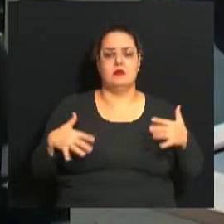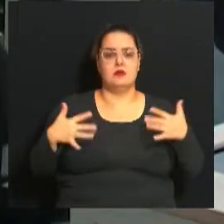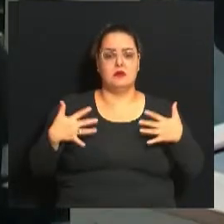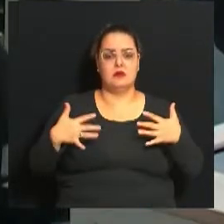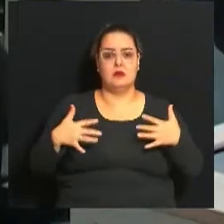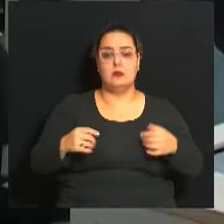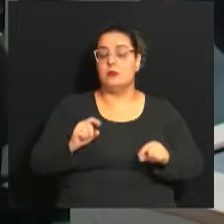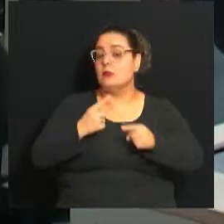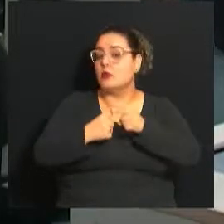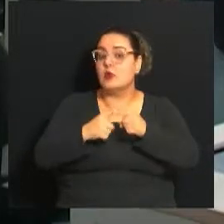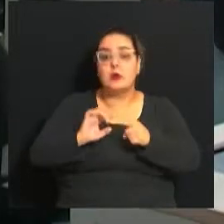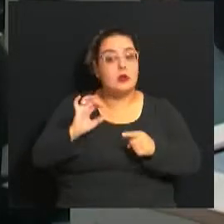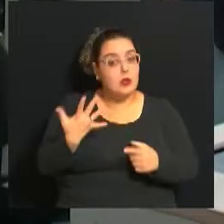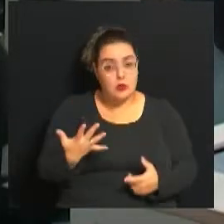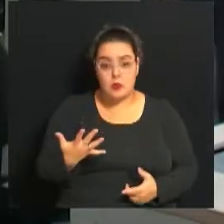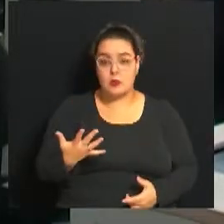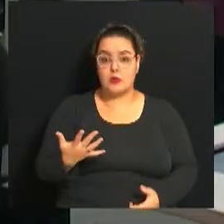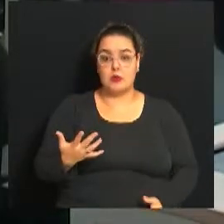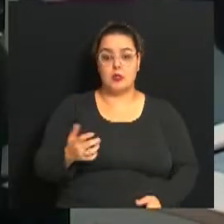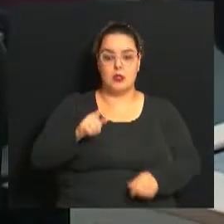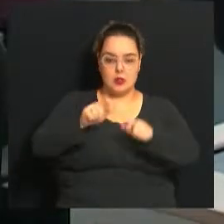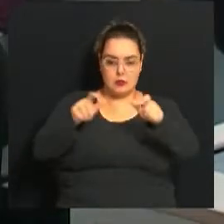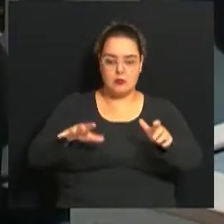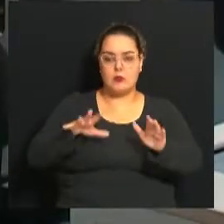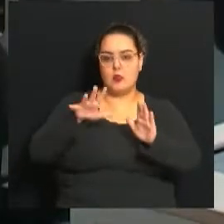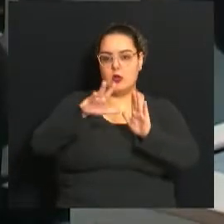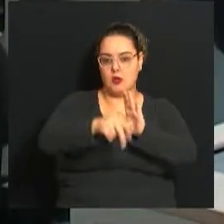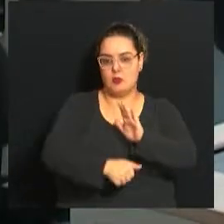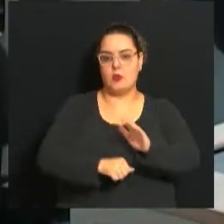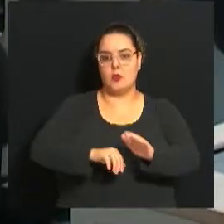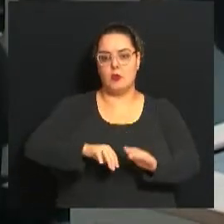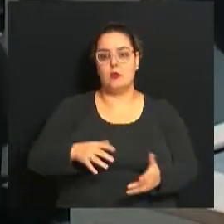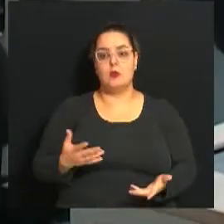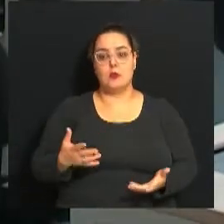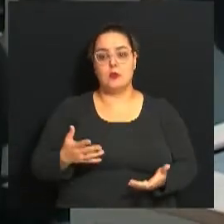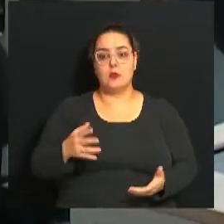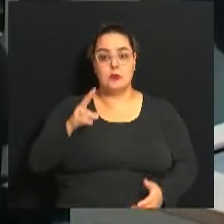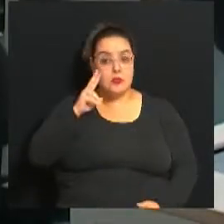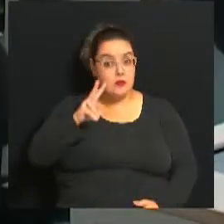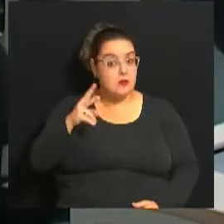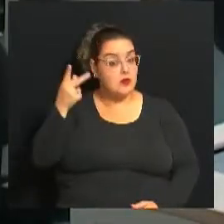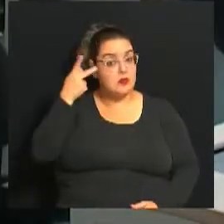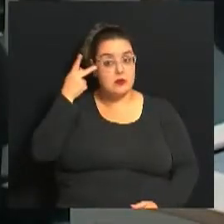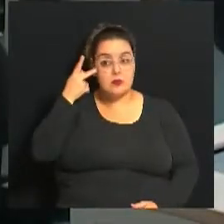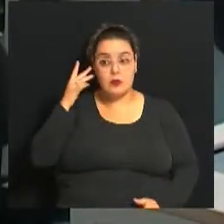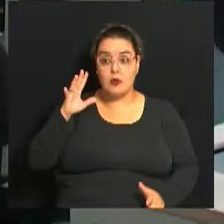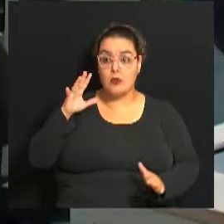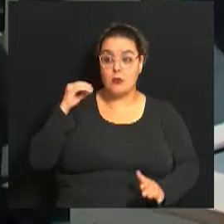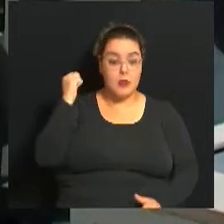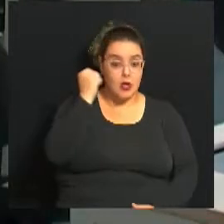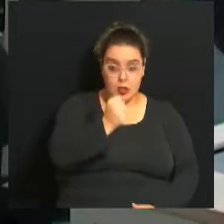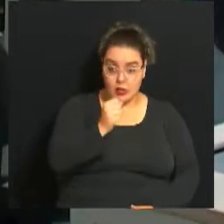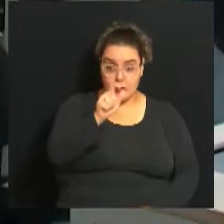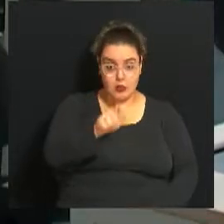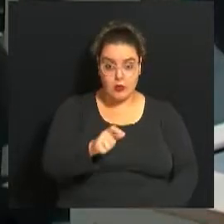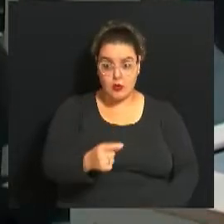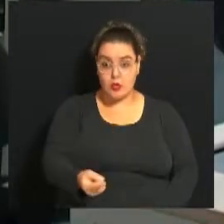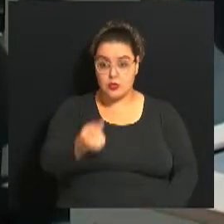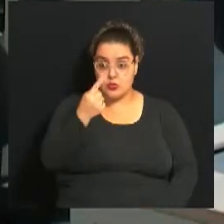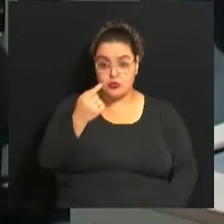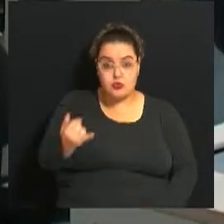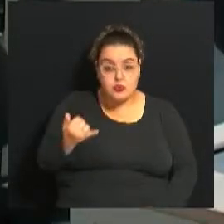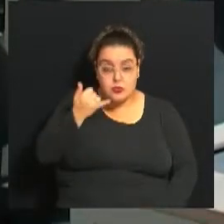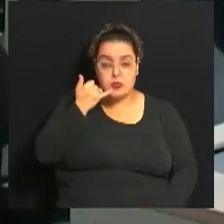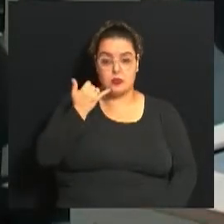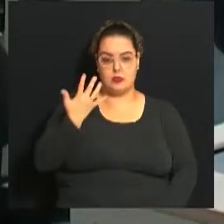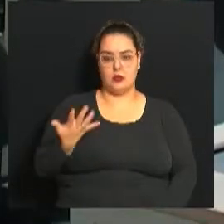muito frequente, as pessoas estão assaltando, roubando, você viu em São Paulo lá, mataram uma pessoa por causa de um celular, entendeu?